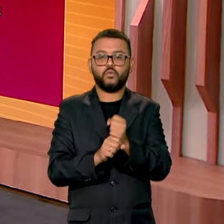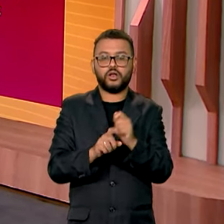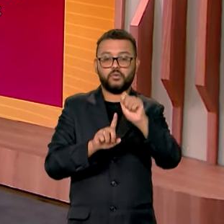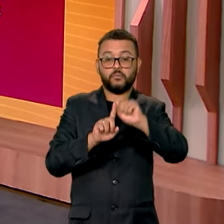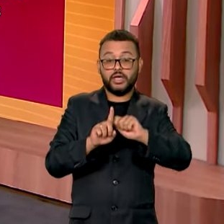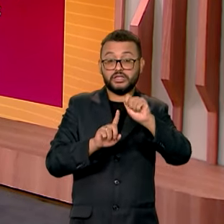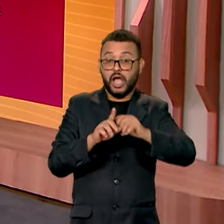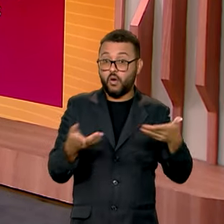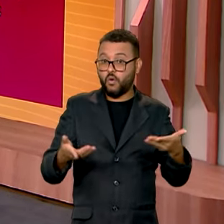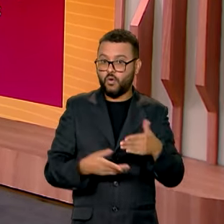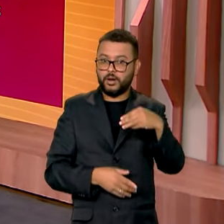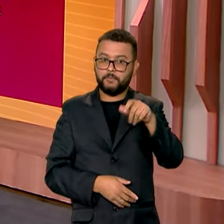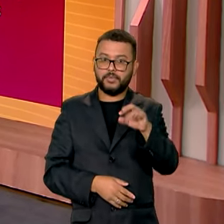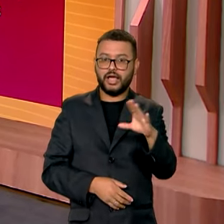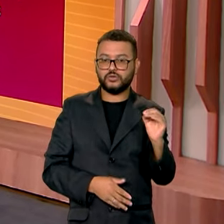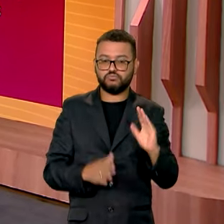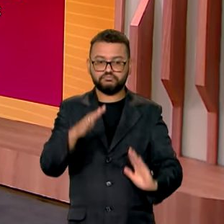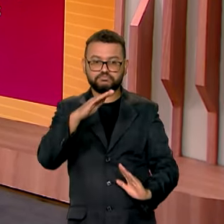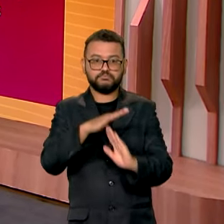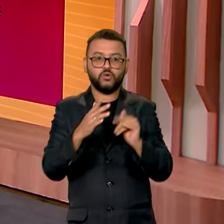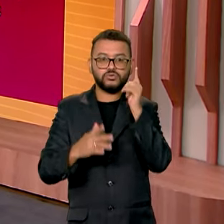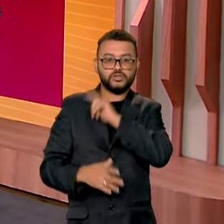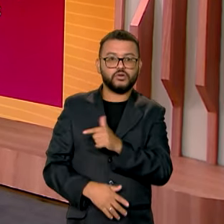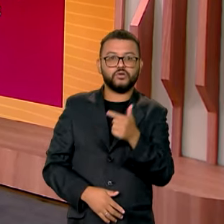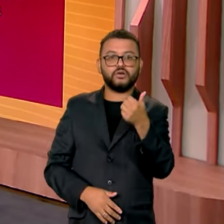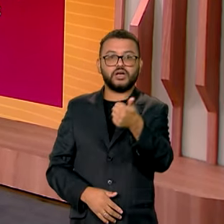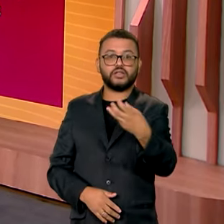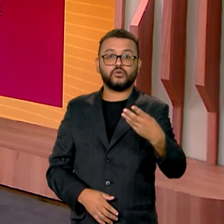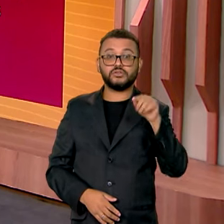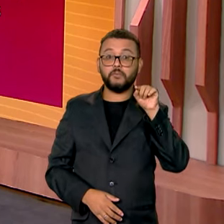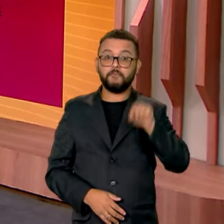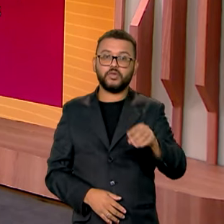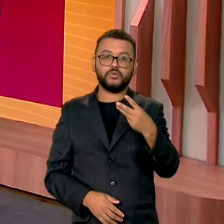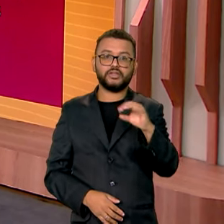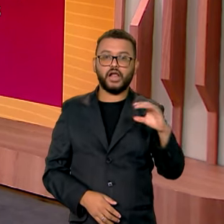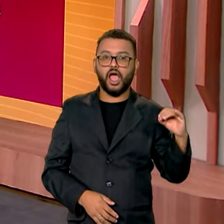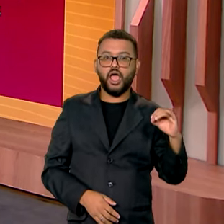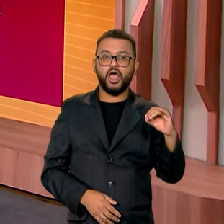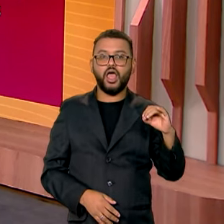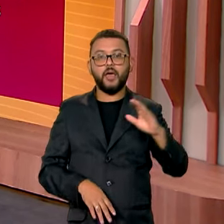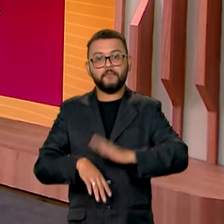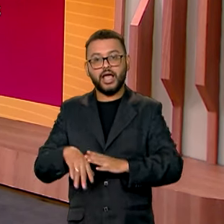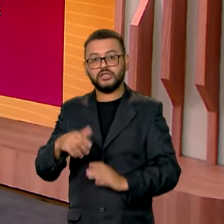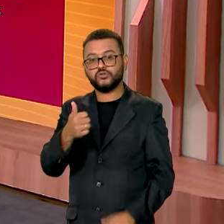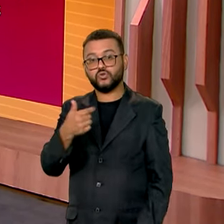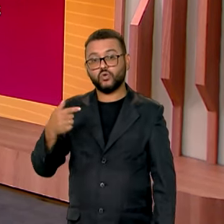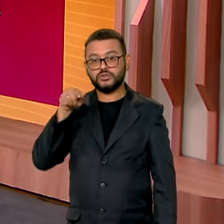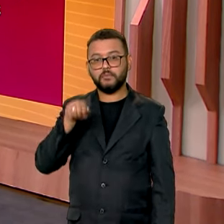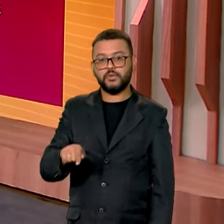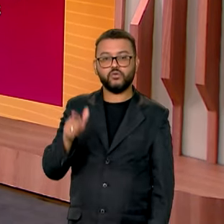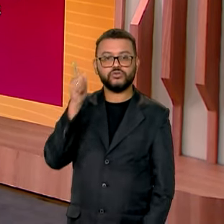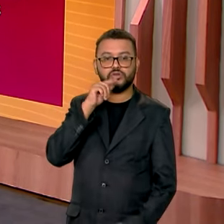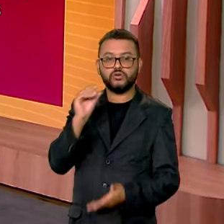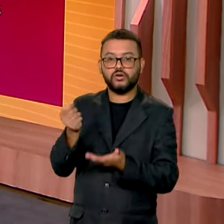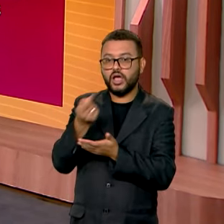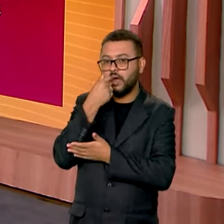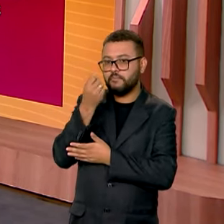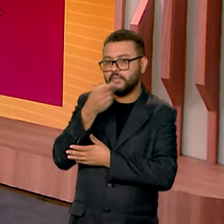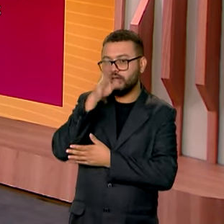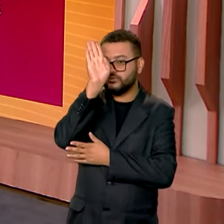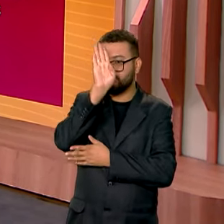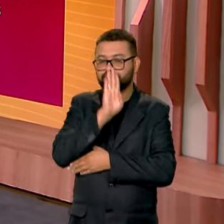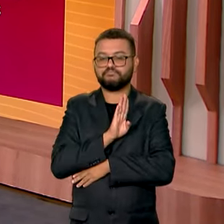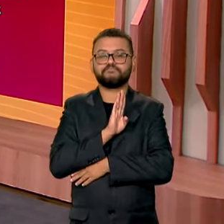de março chegou a 14.300 e 12 mil retiraram medicamentos de